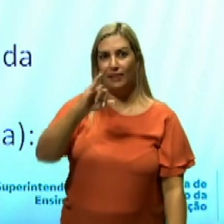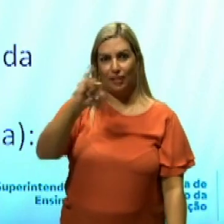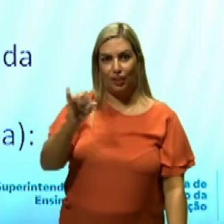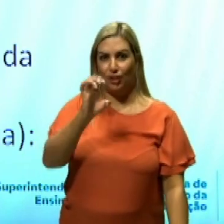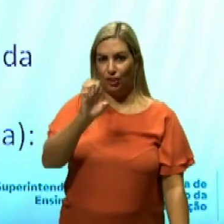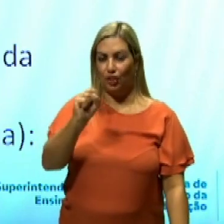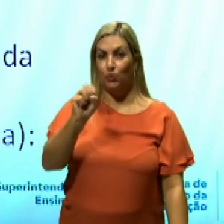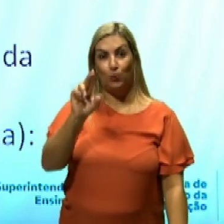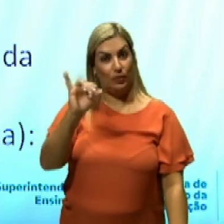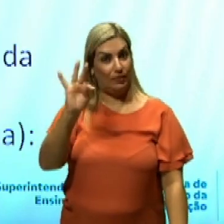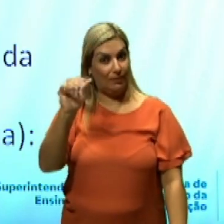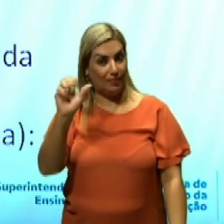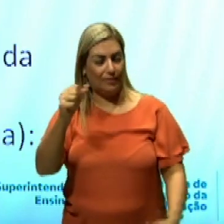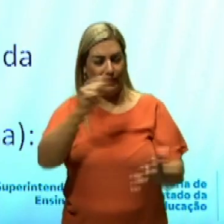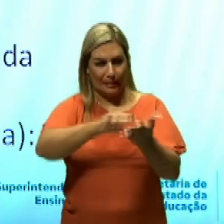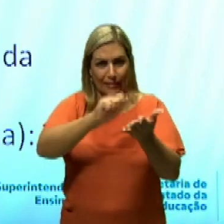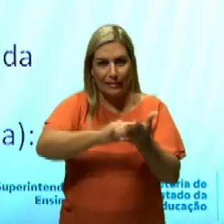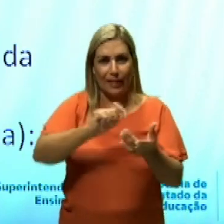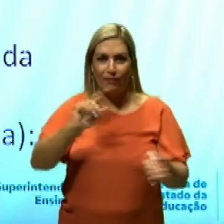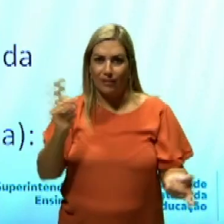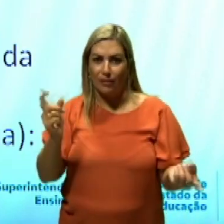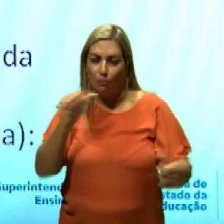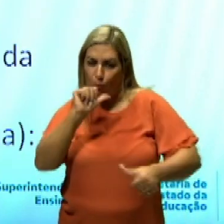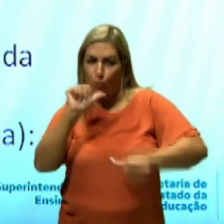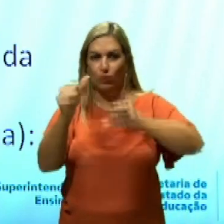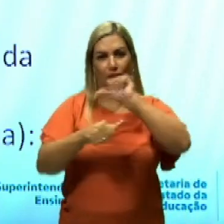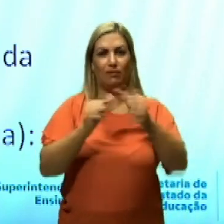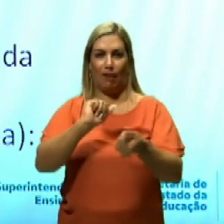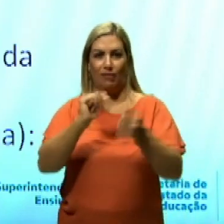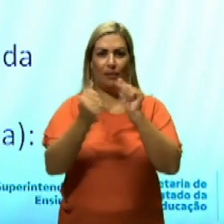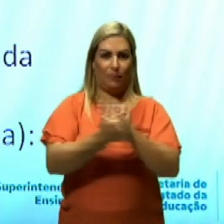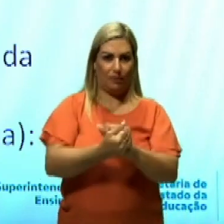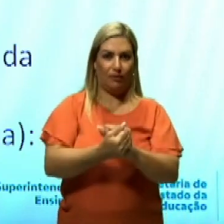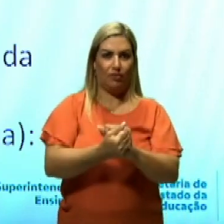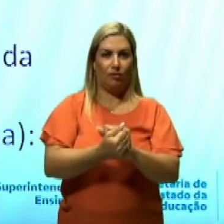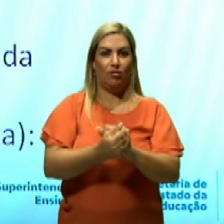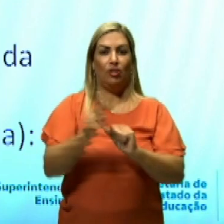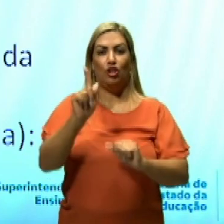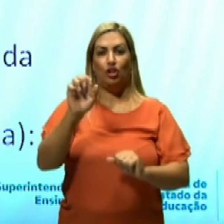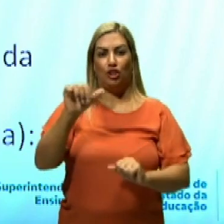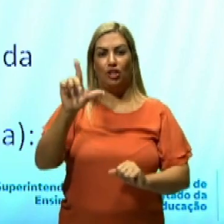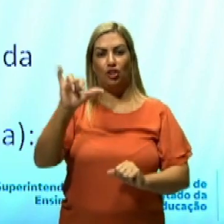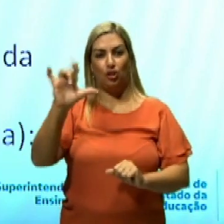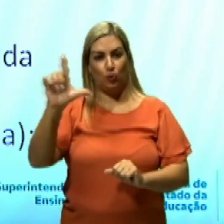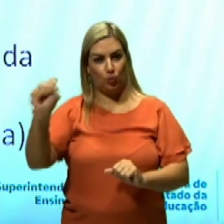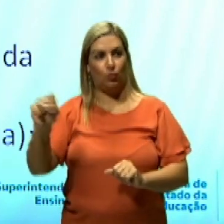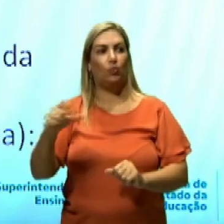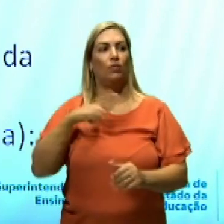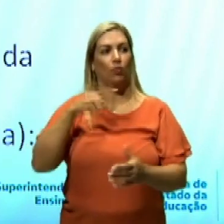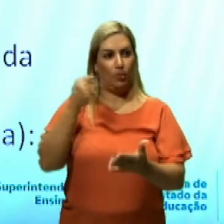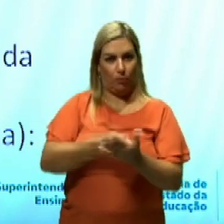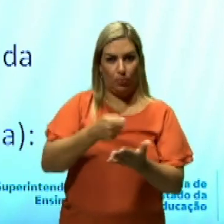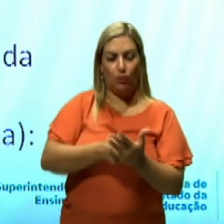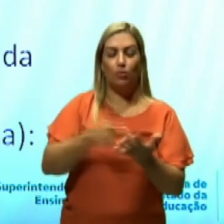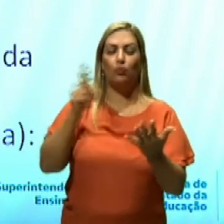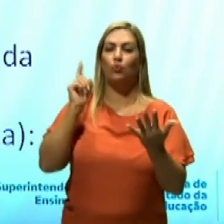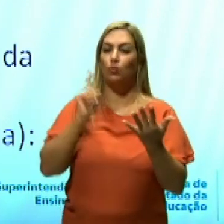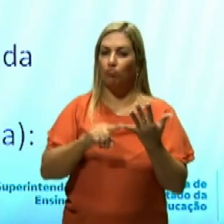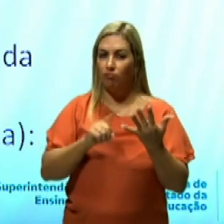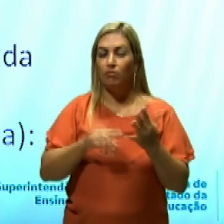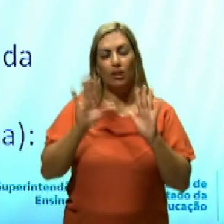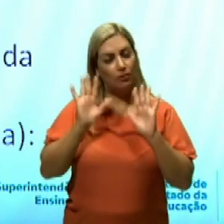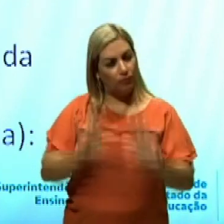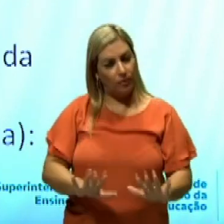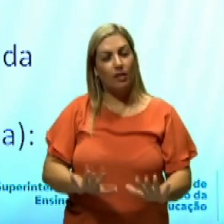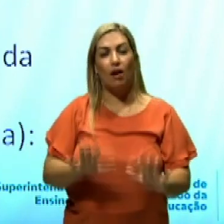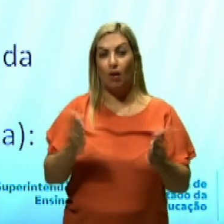escrevendo sobre essa conversão olha bem conversão do gentio os né foi imposto e eles